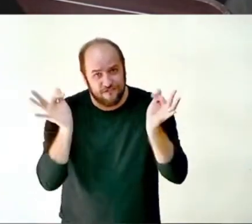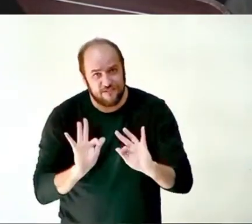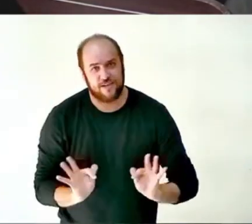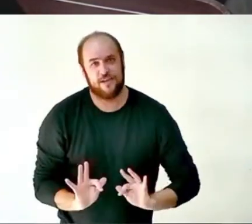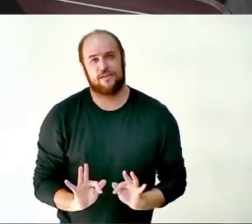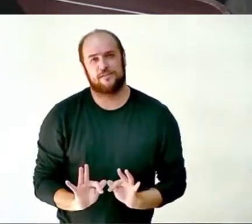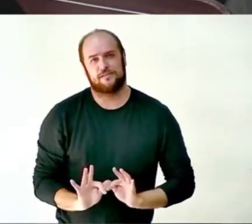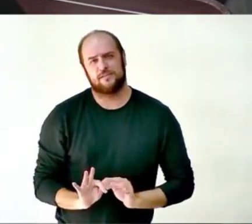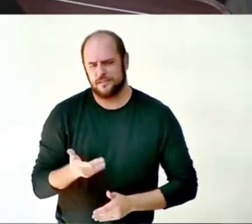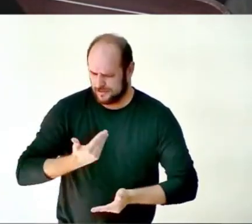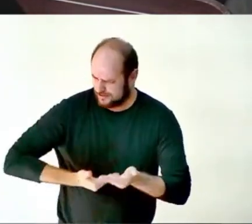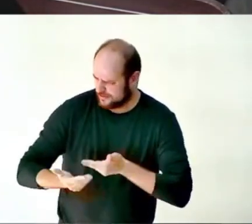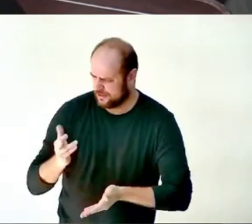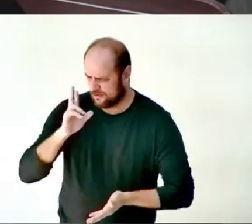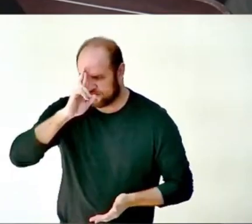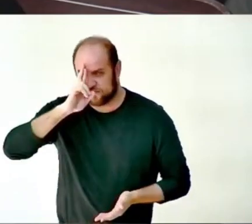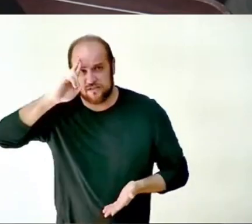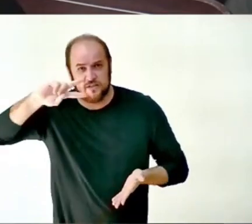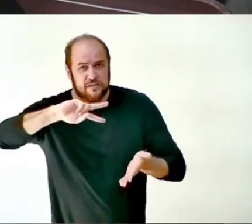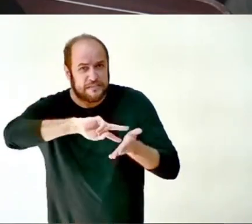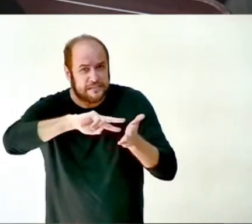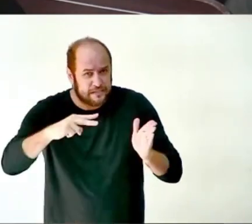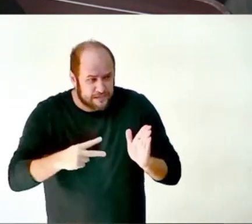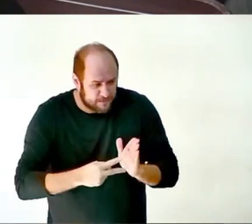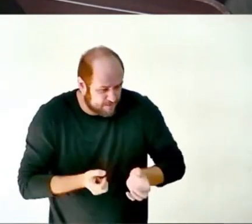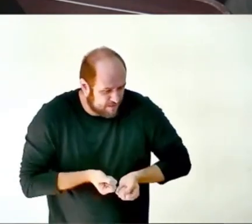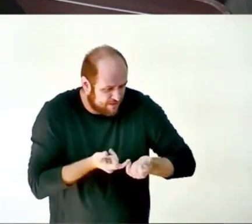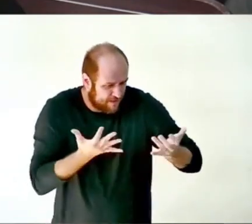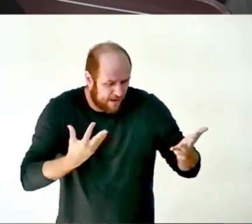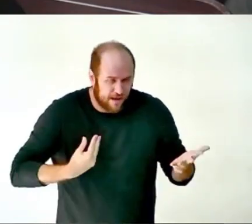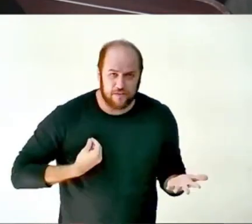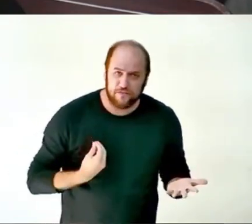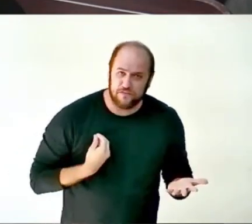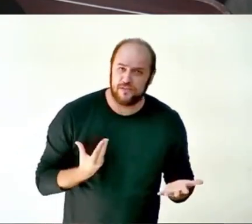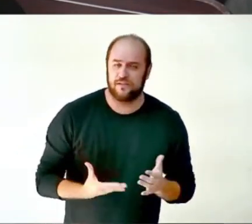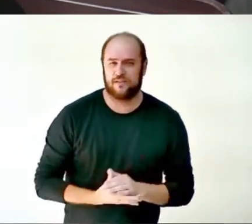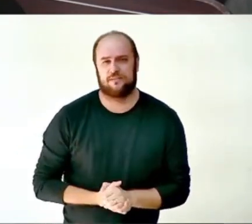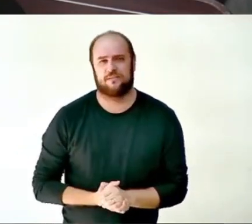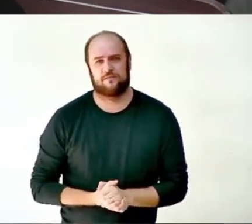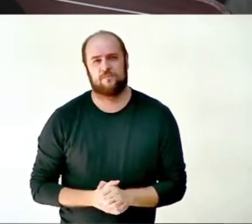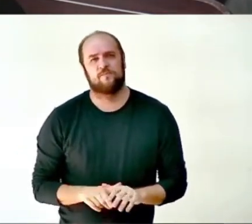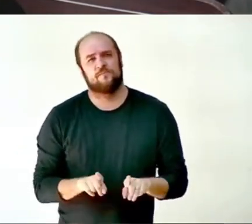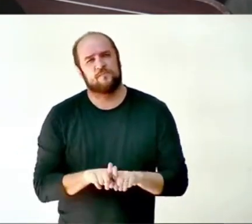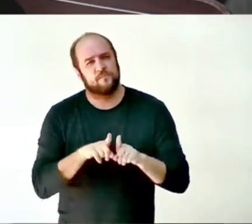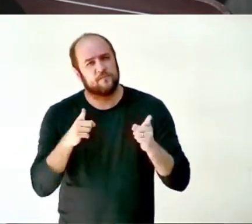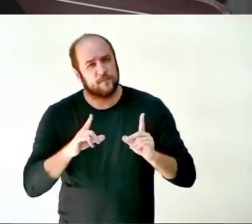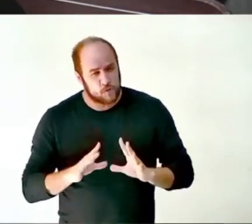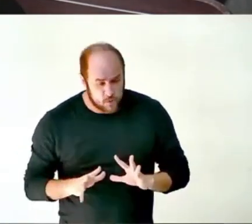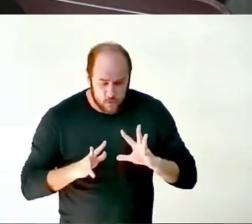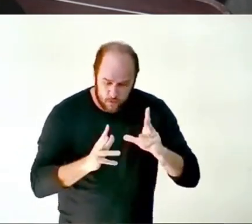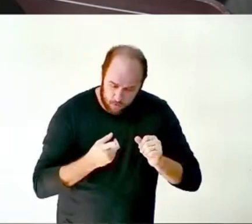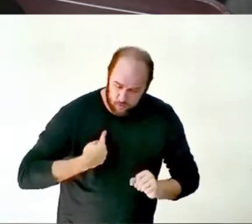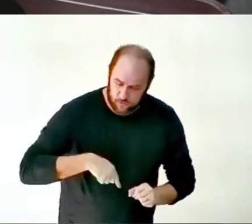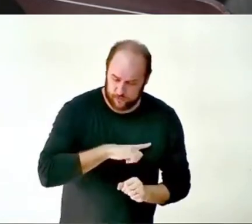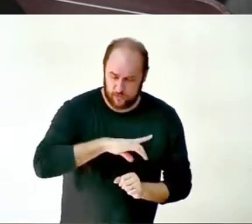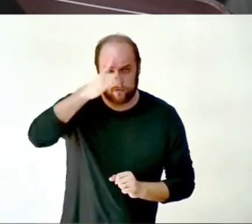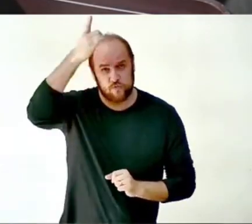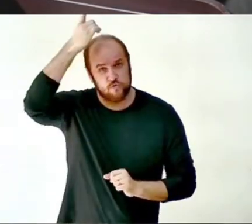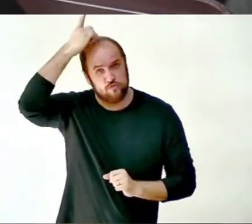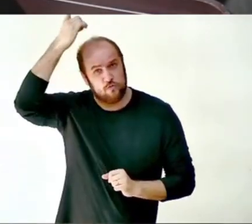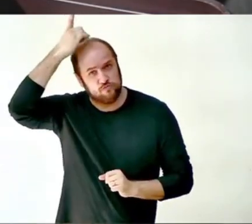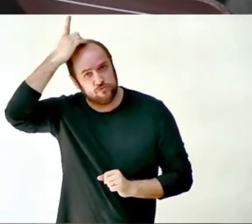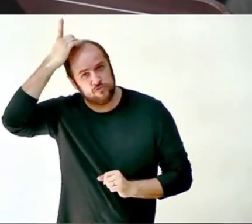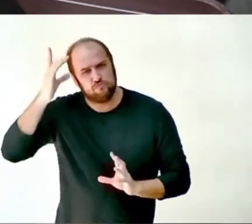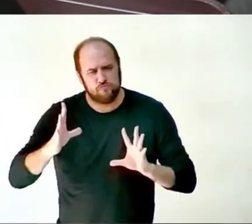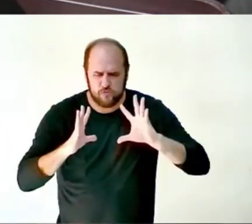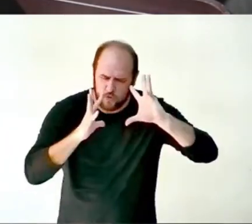ao Senhor dá significado às nossas vidas. Então é por isso que todos nós temos dons e